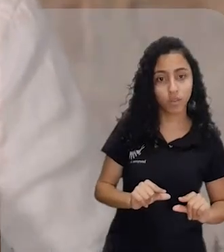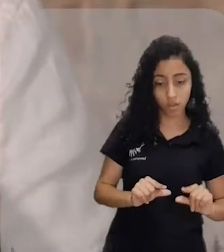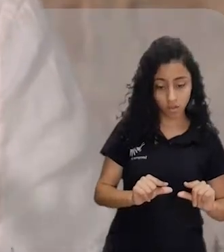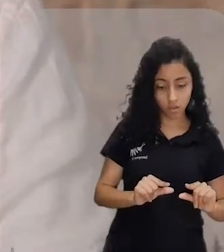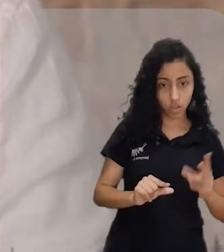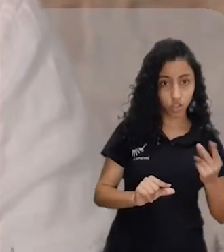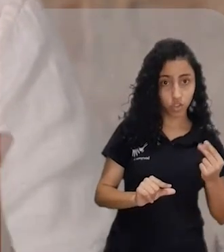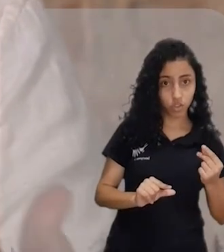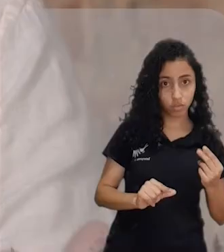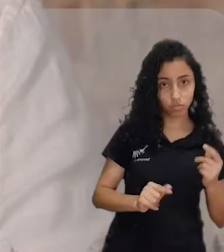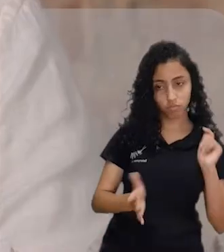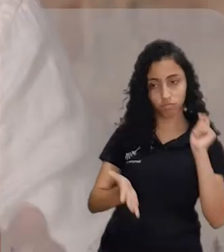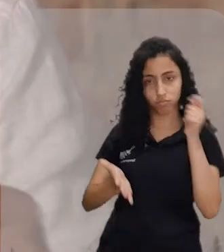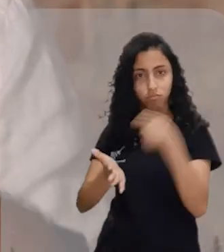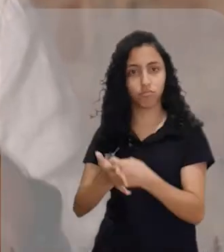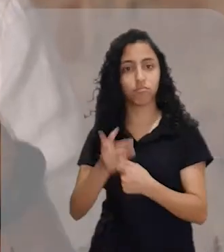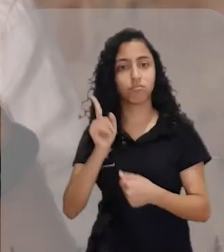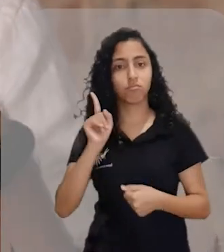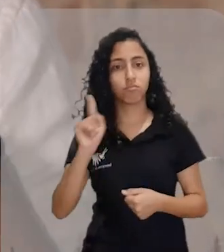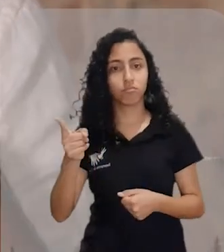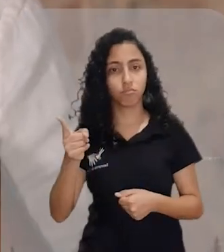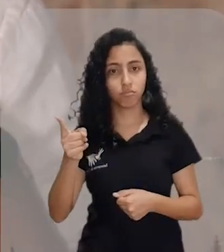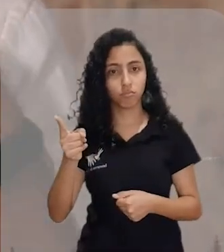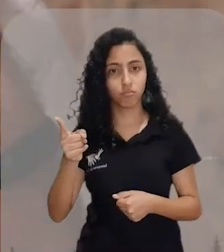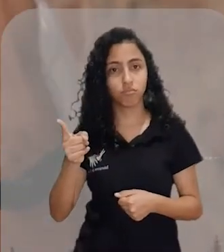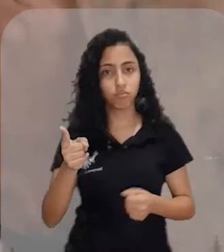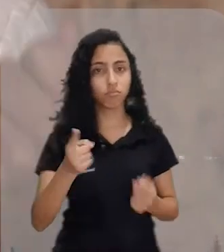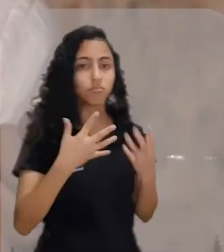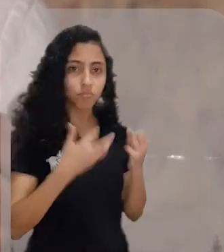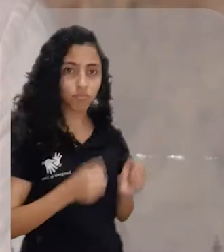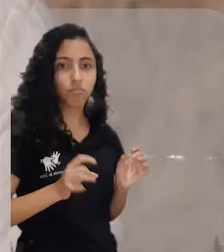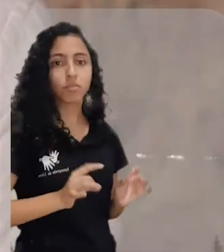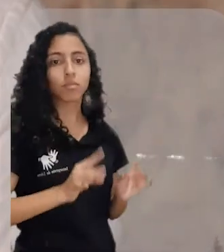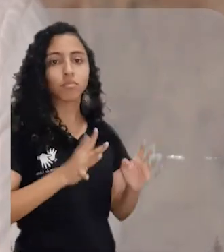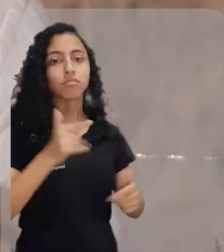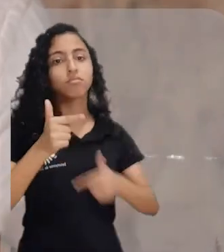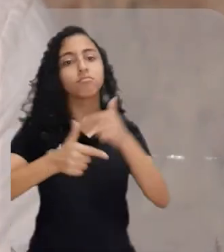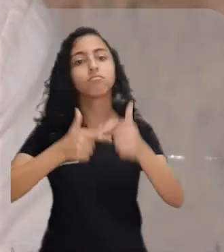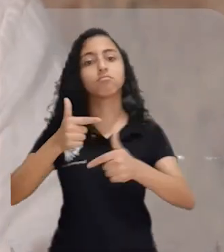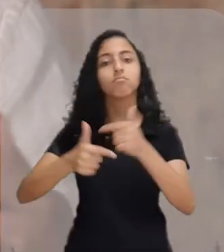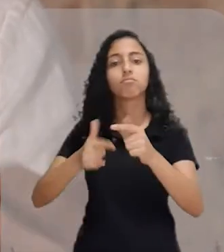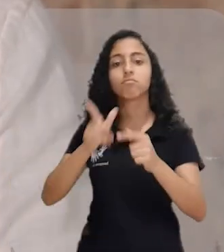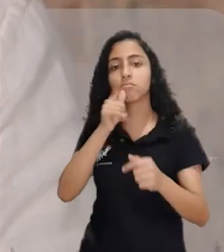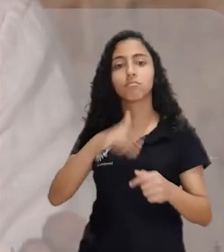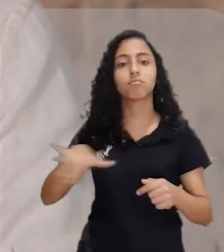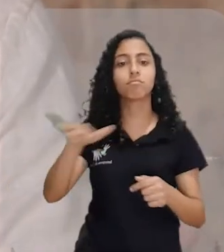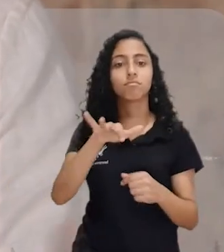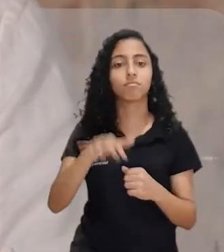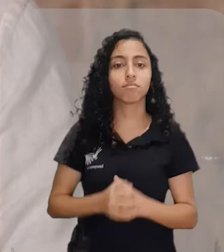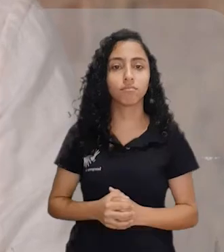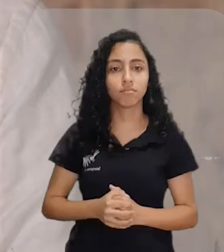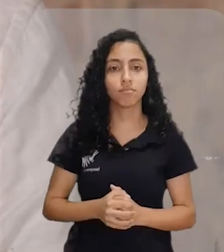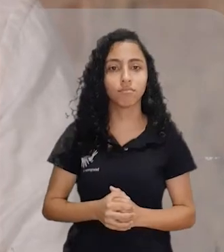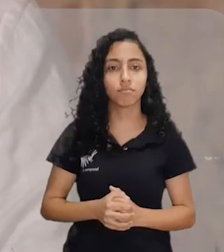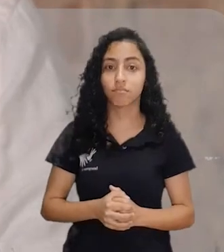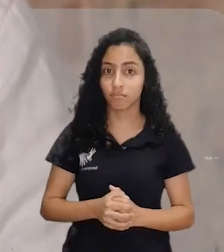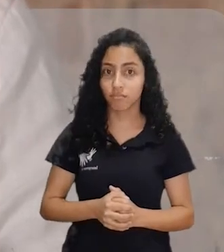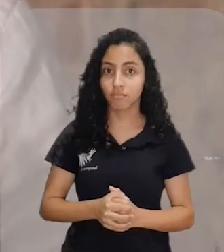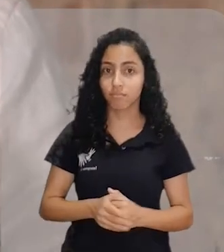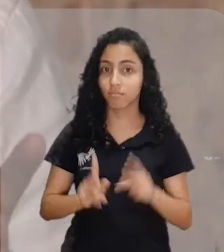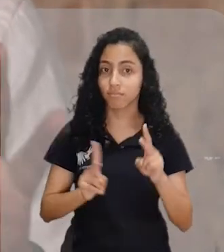empresa vai transferir esse recurso e vai, então, pagar o produtor por esse serviço gerado.